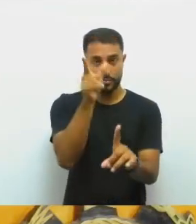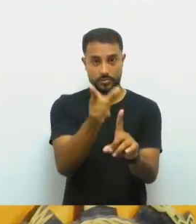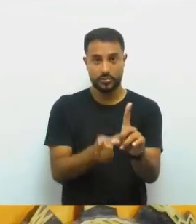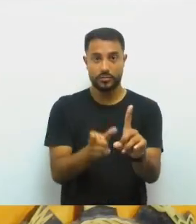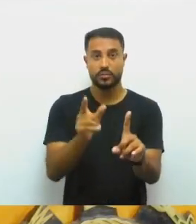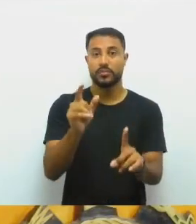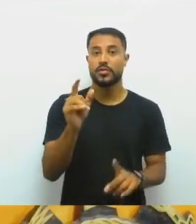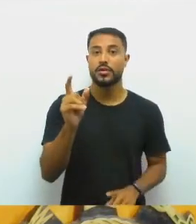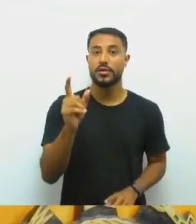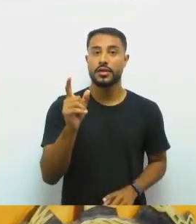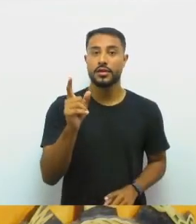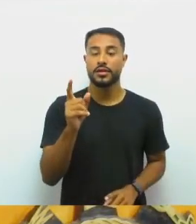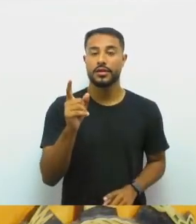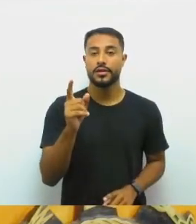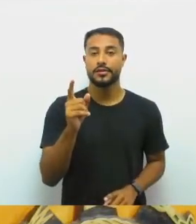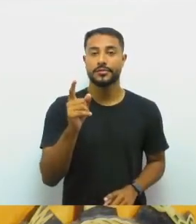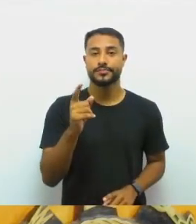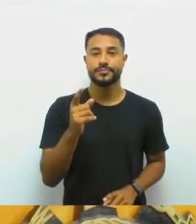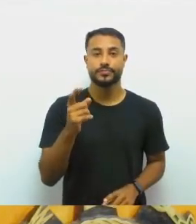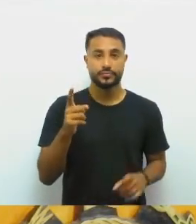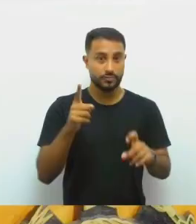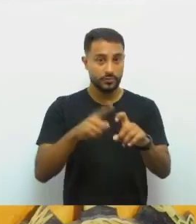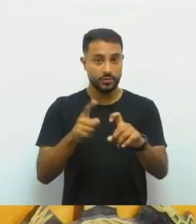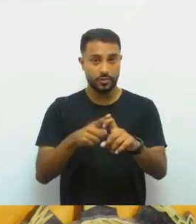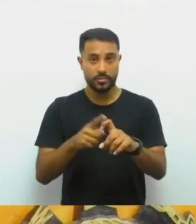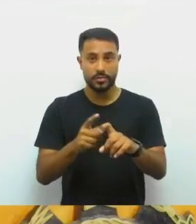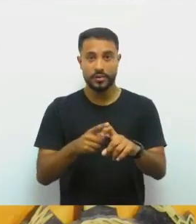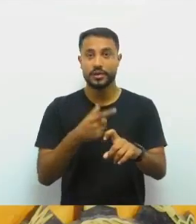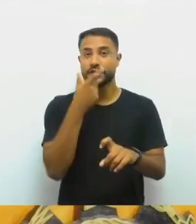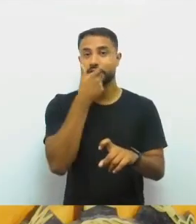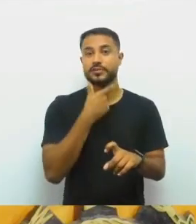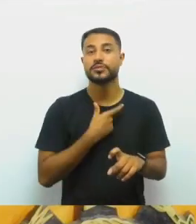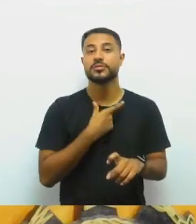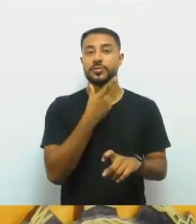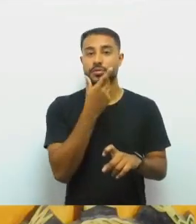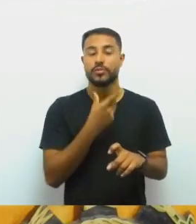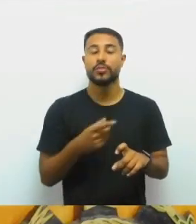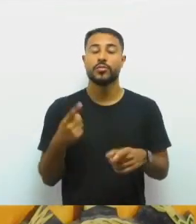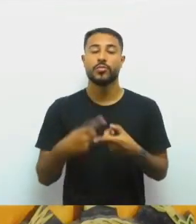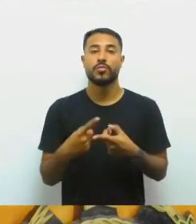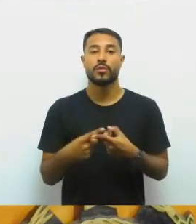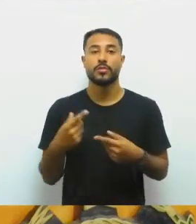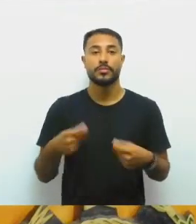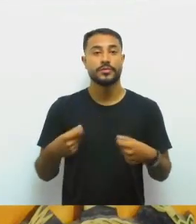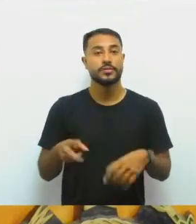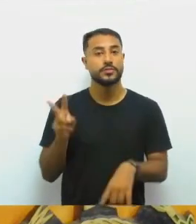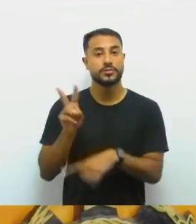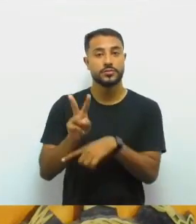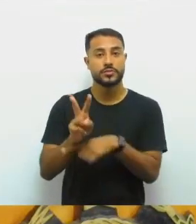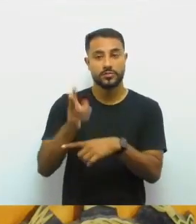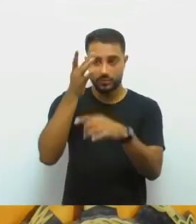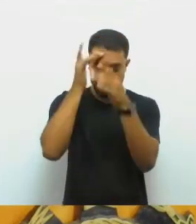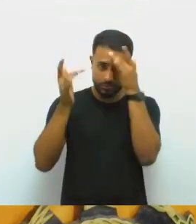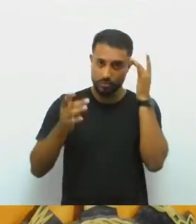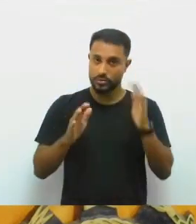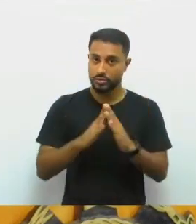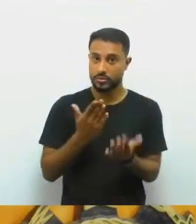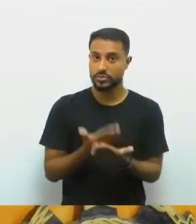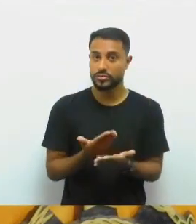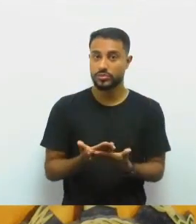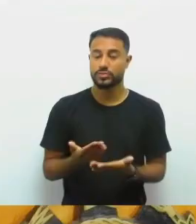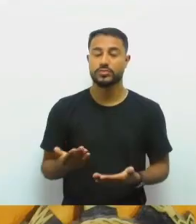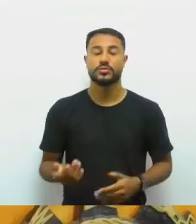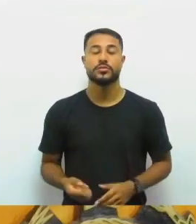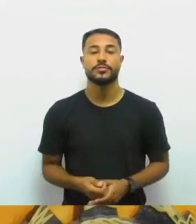os alunos da rede municipal de ensino. Indicação 3156, indicando ao prefeito municipal a implantação de